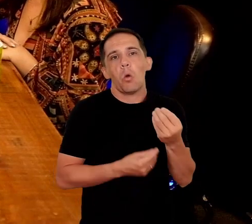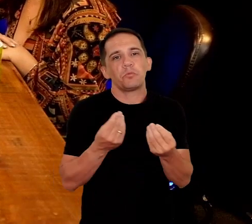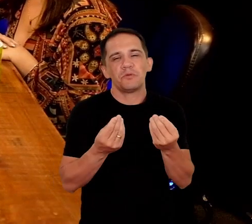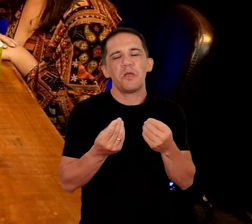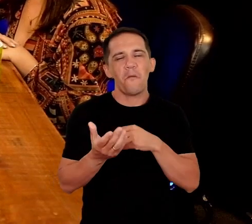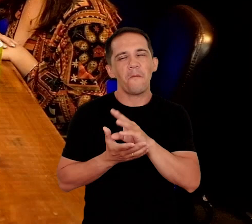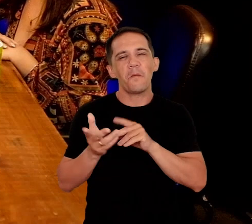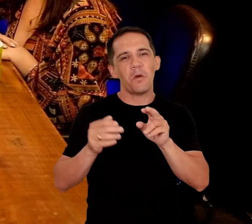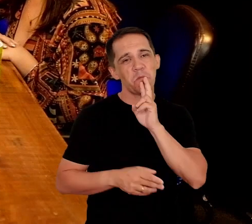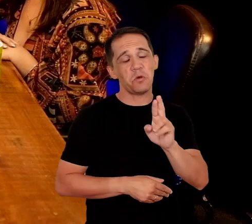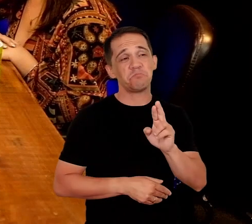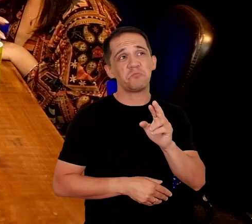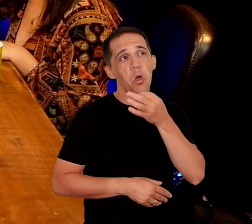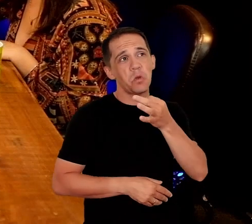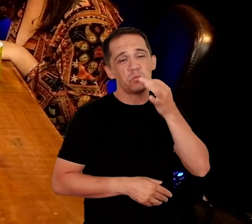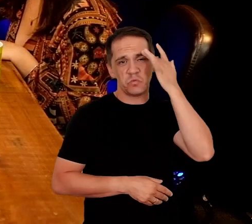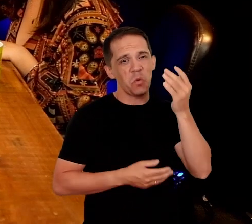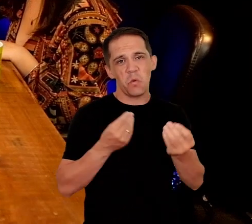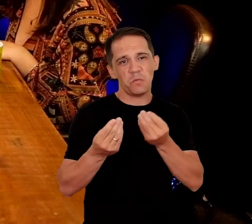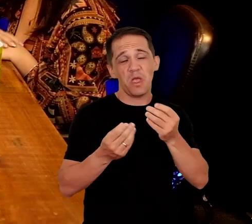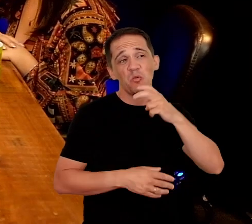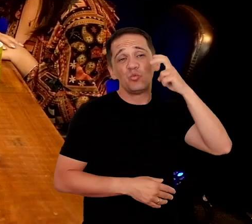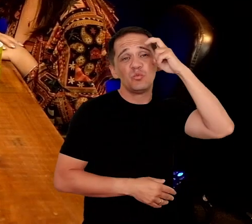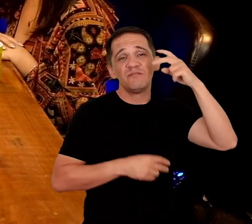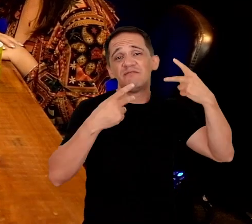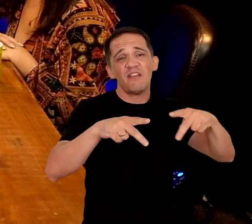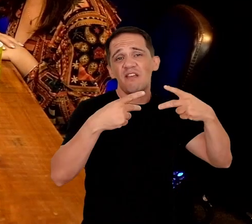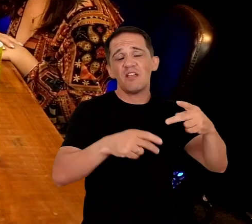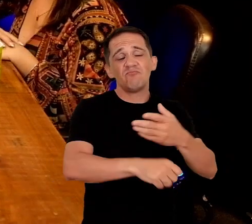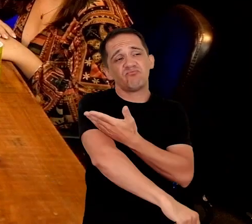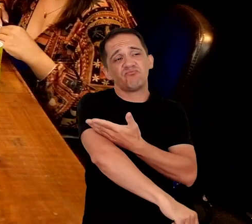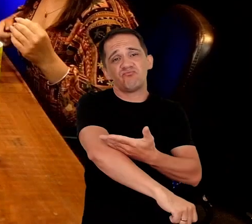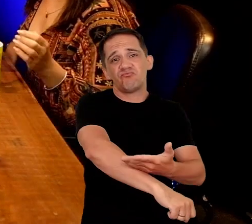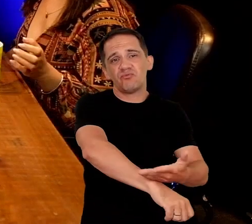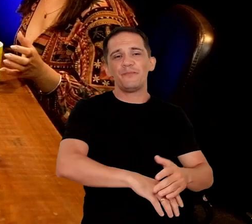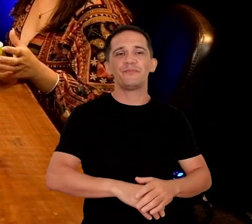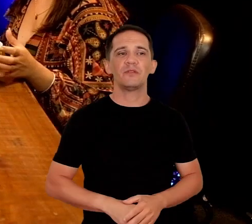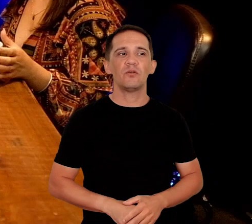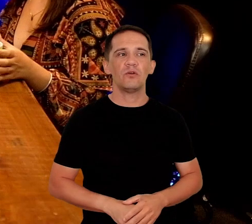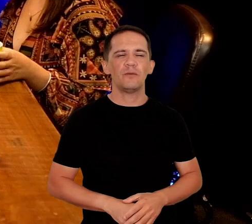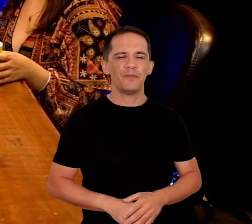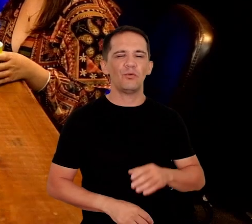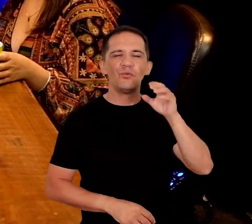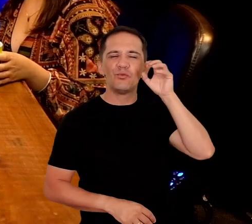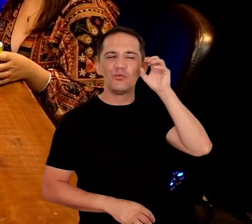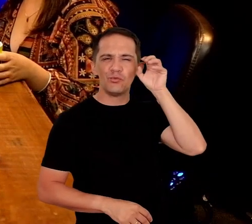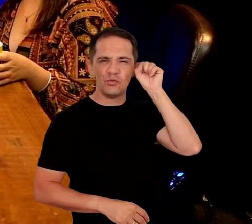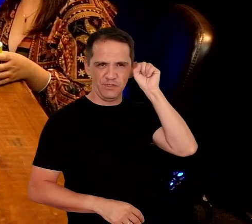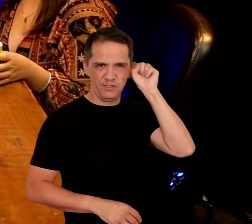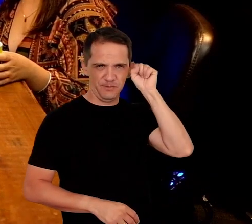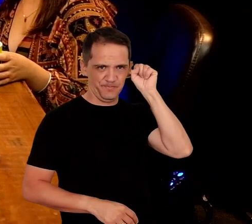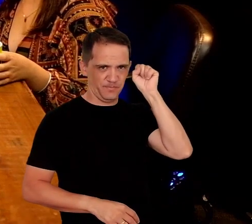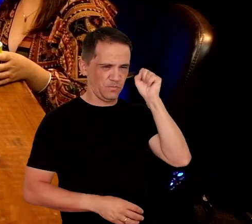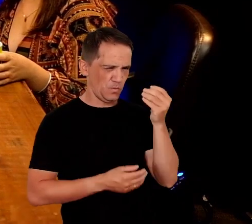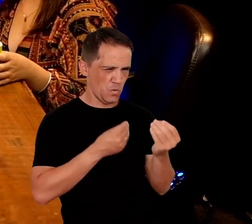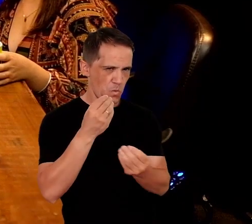Da comunidade, sim. É a Uhum. cultura. Estão acostumados a todo mundo falar dessa Isso. forma, talvez. nós ouvintes, muitas vezes a gente quer dizer algo e